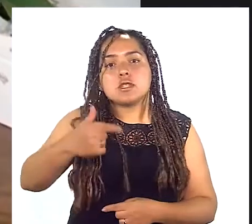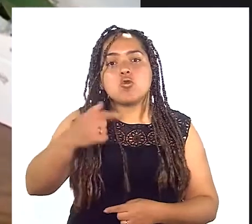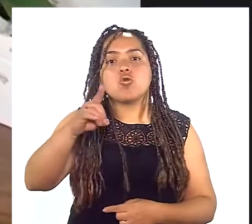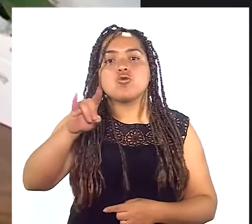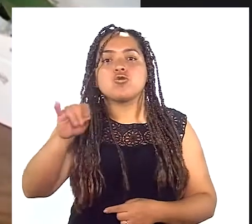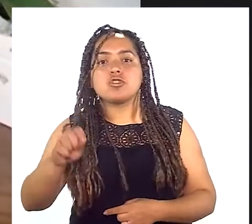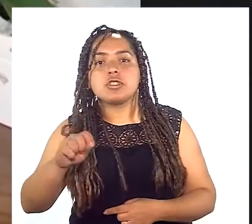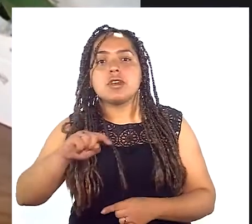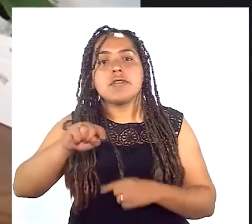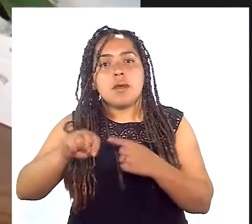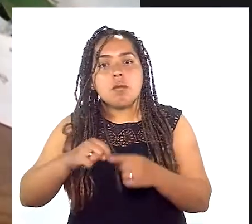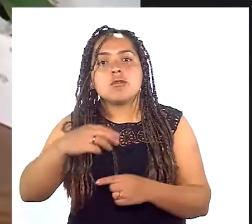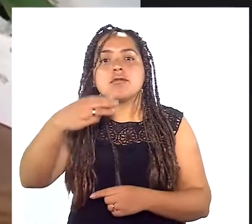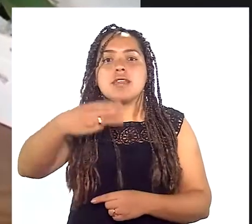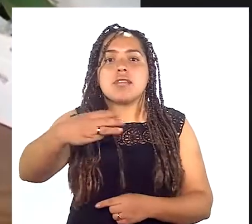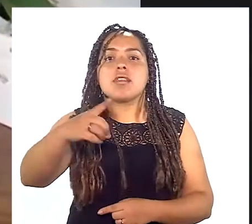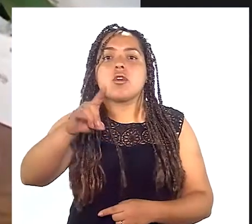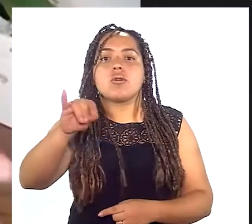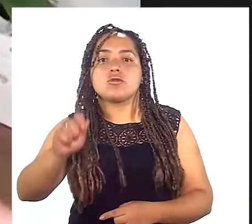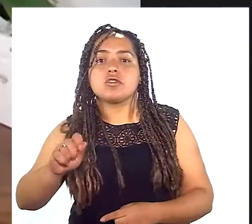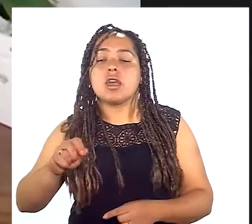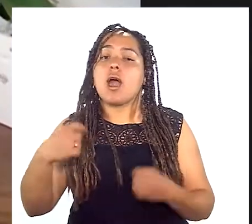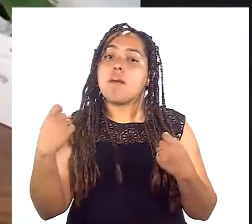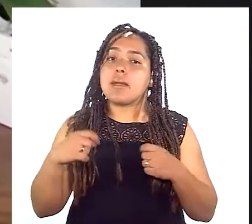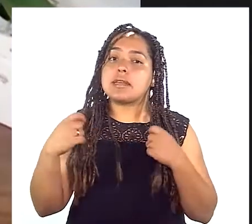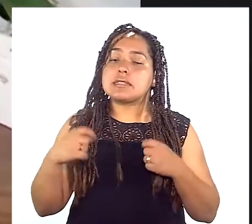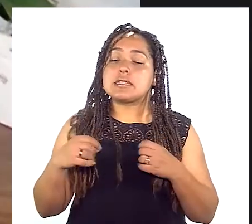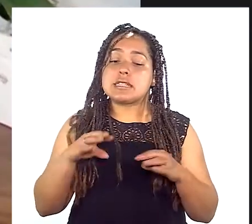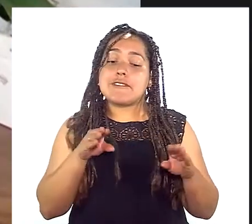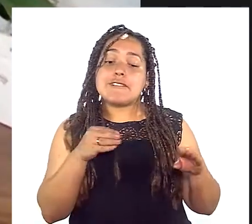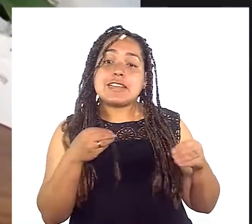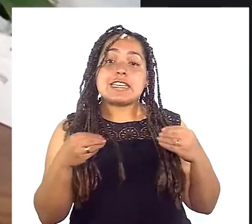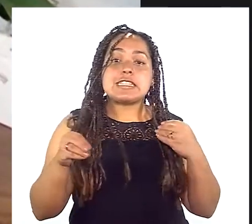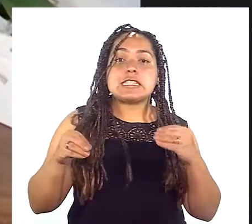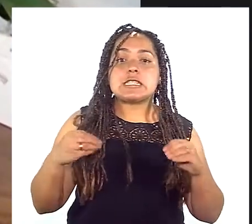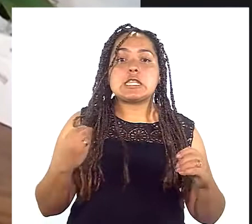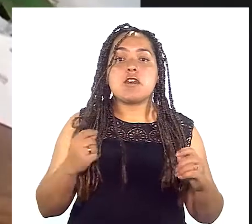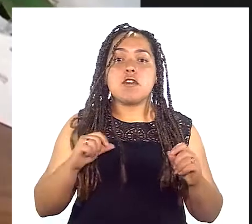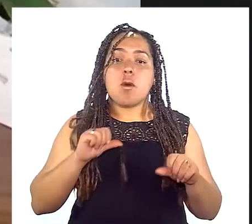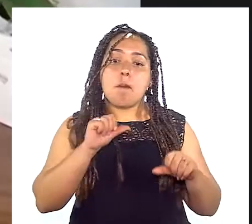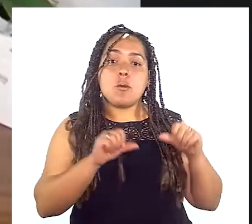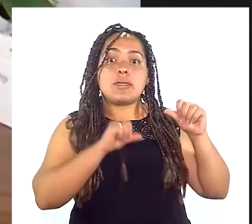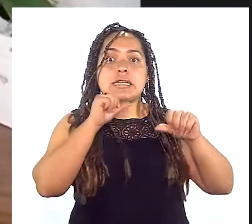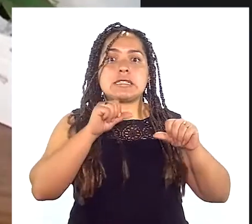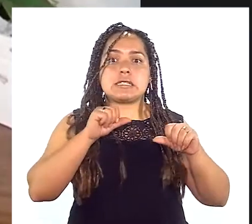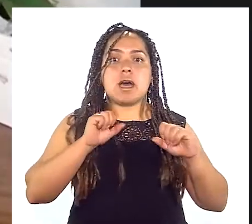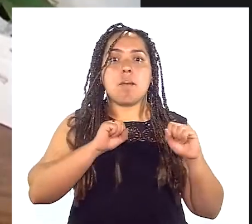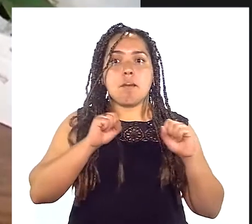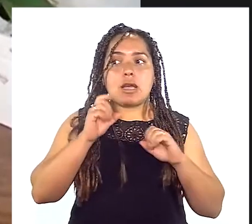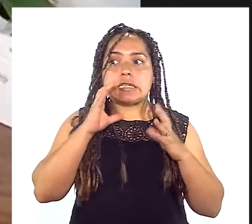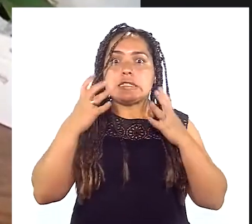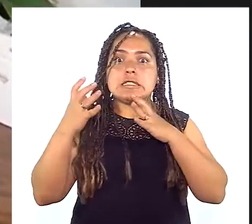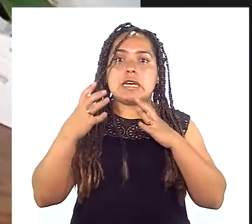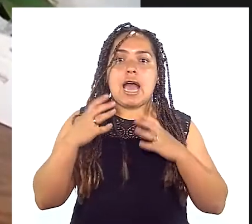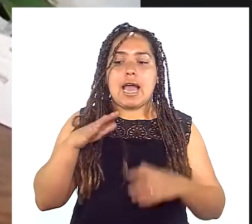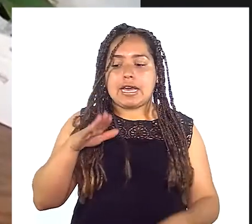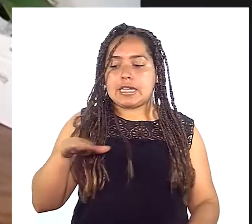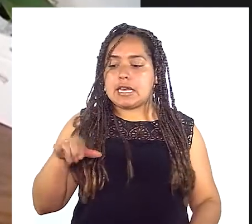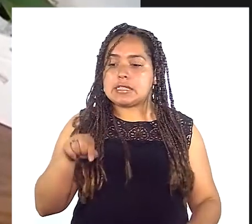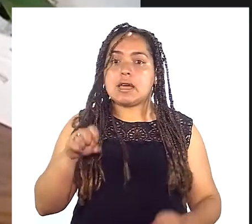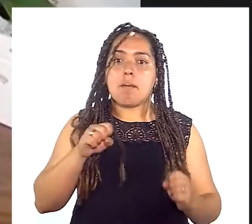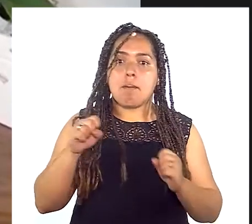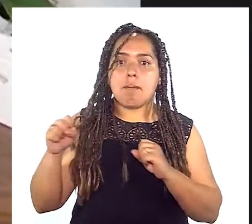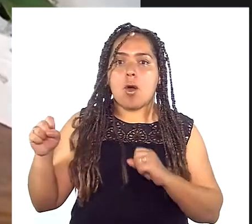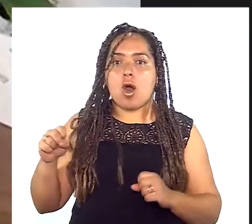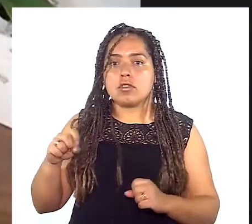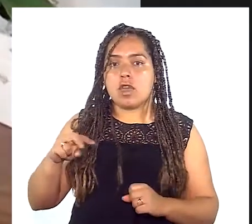planeja tudo aí para uma semana e 30 dias, mas a gente tem que estar flexível para as mudanças, né? Cada dia uma nova mudança, a